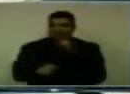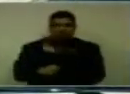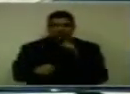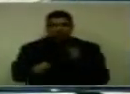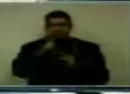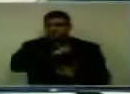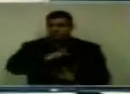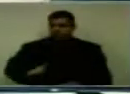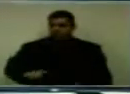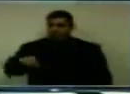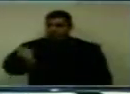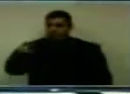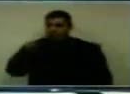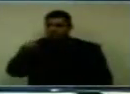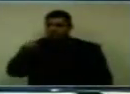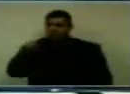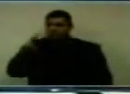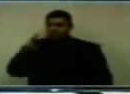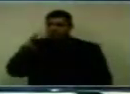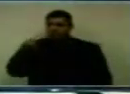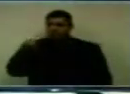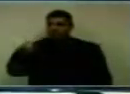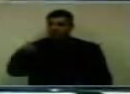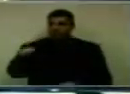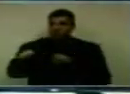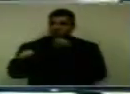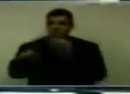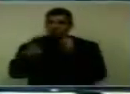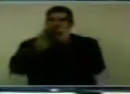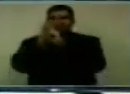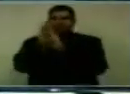não é o deputado Marcelo Ramos. Está aqui,